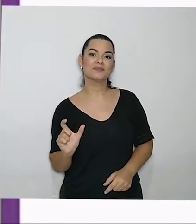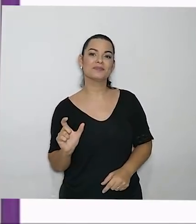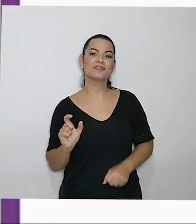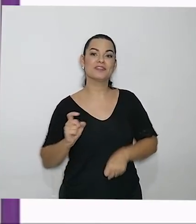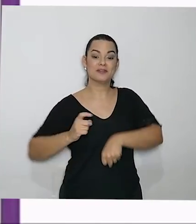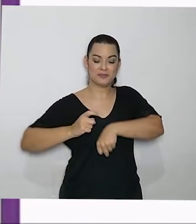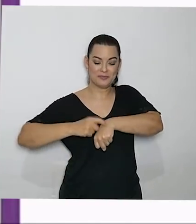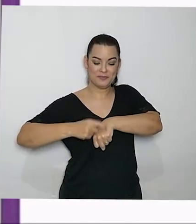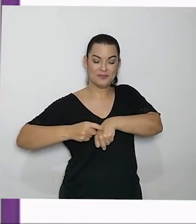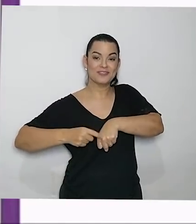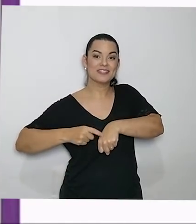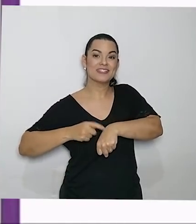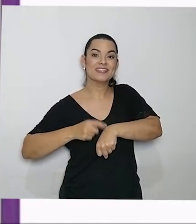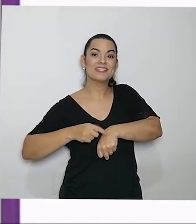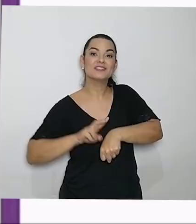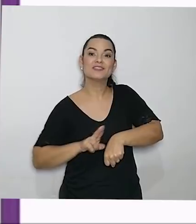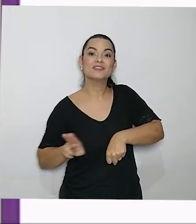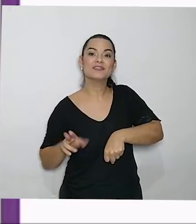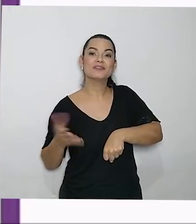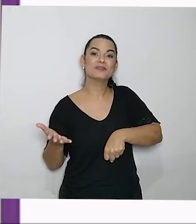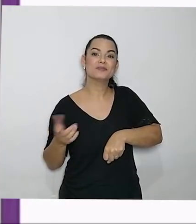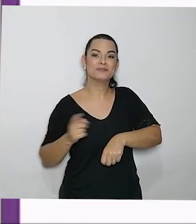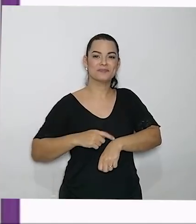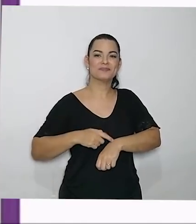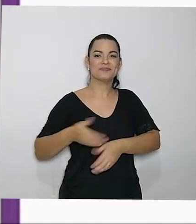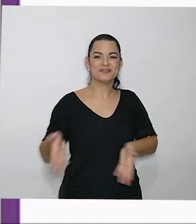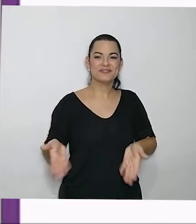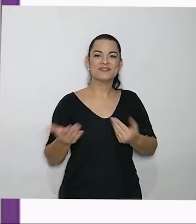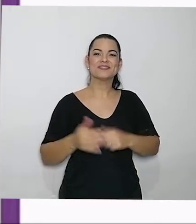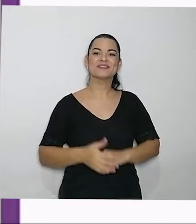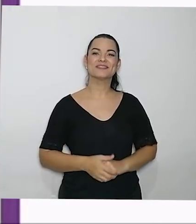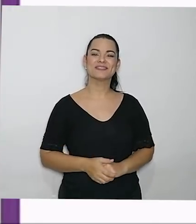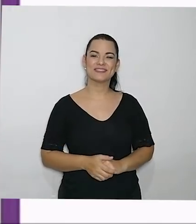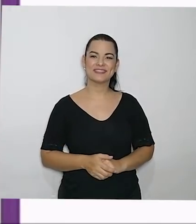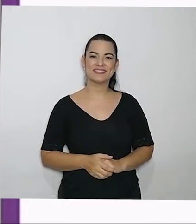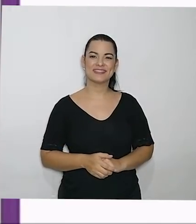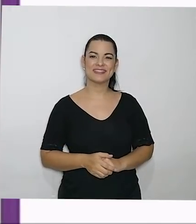palavra morango. Tempo para vocês.